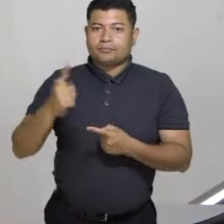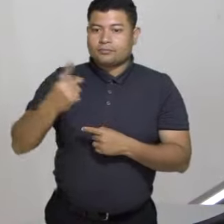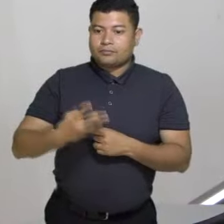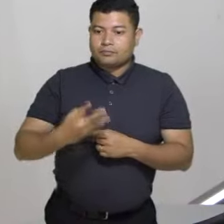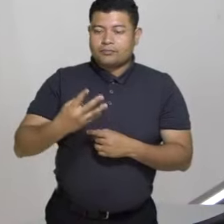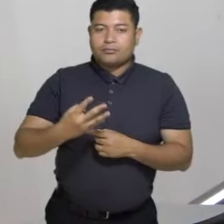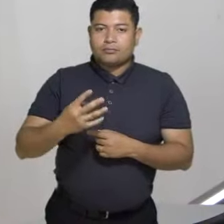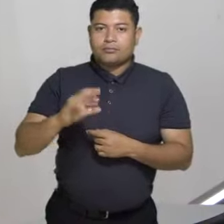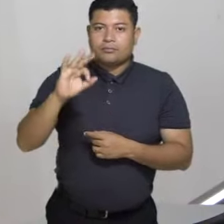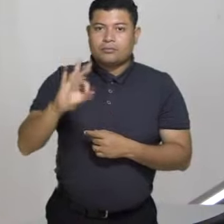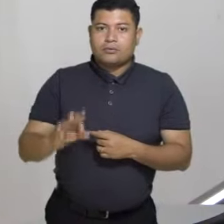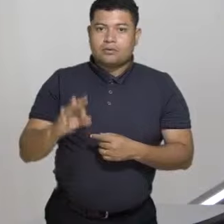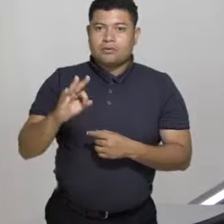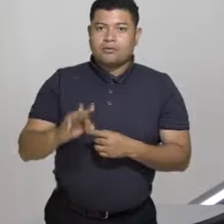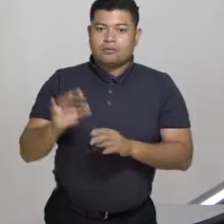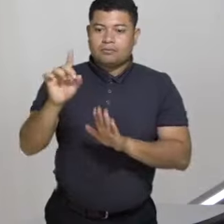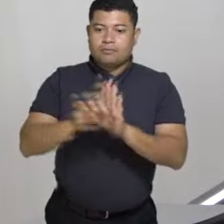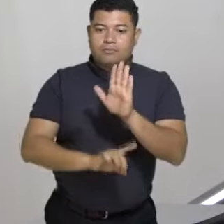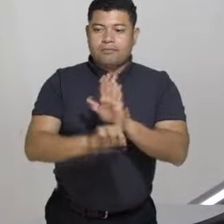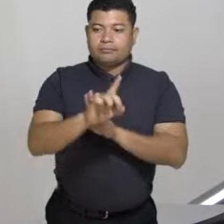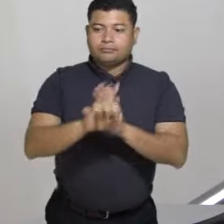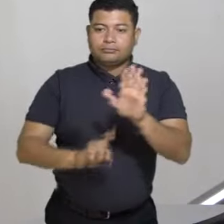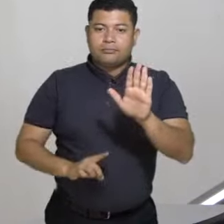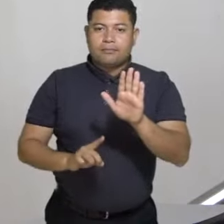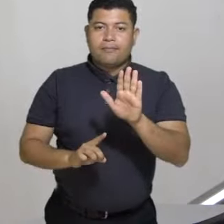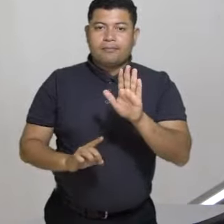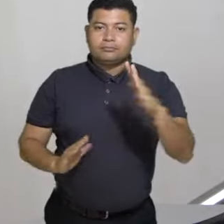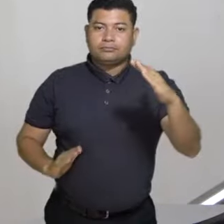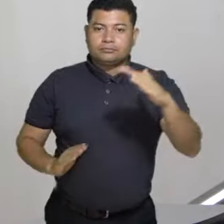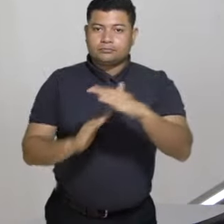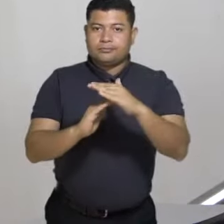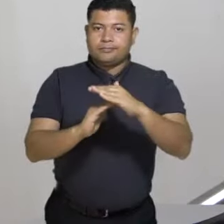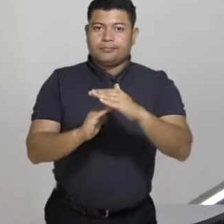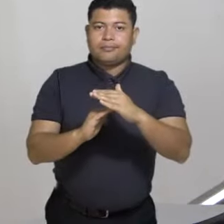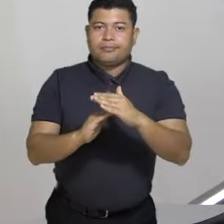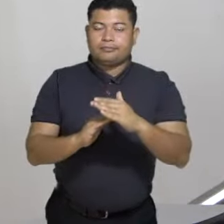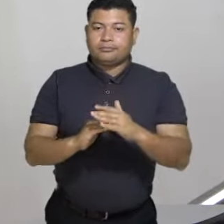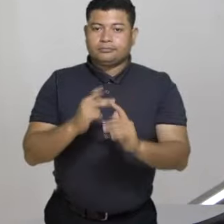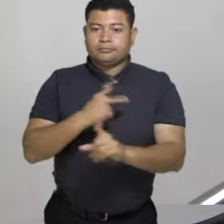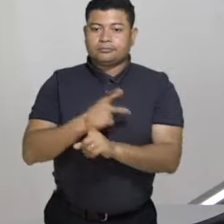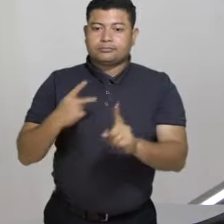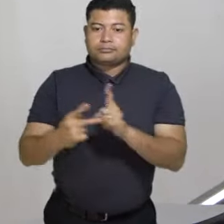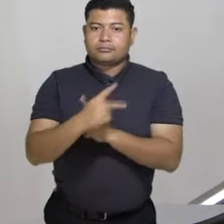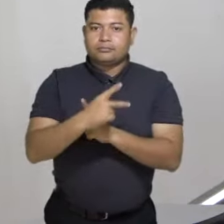14% de isenção até o teto do regime geral de previdência,